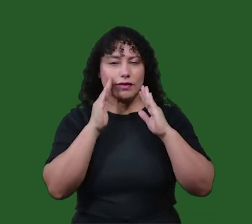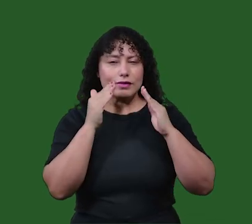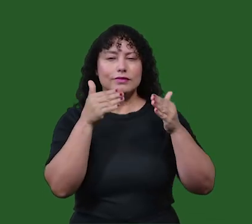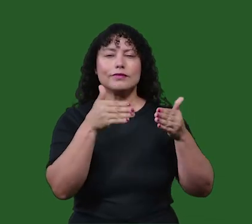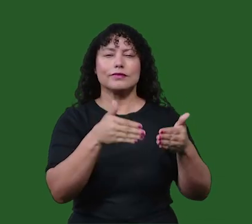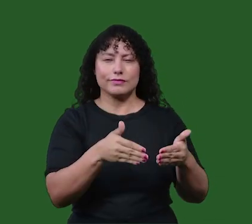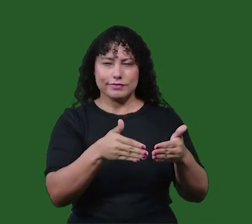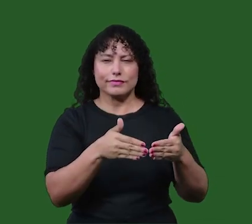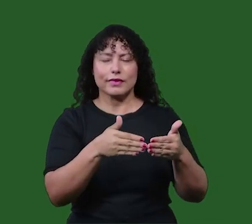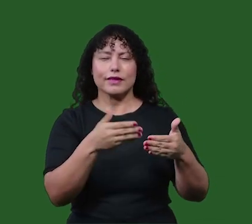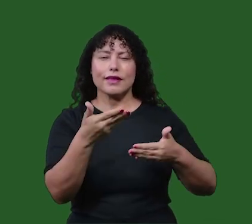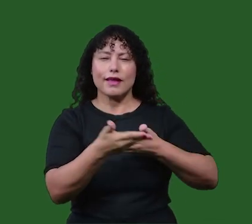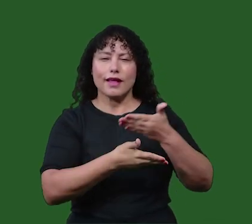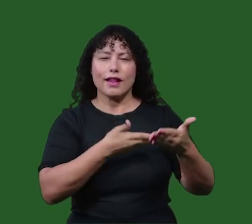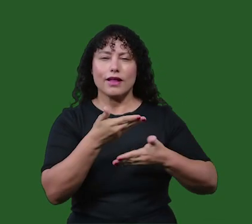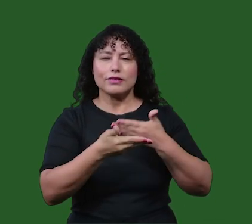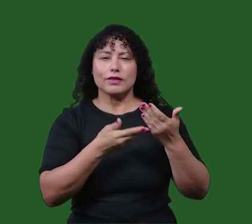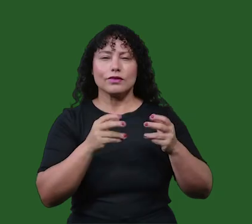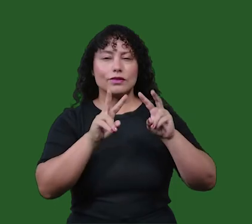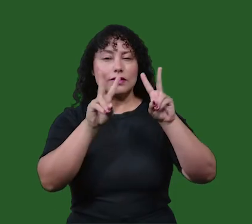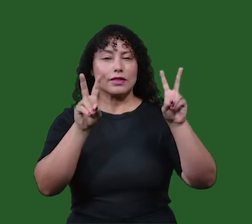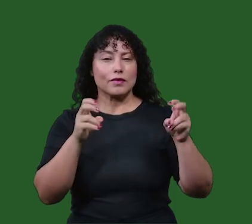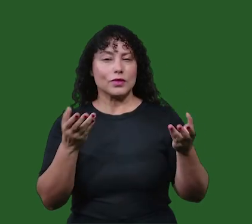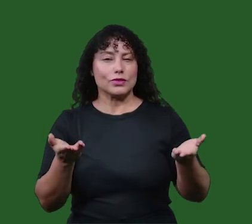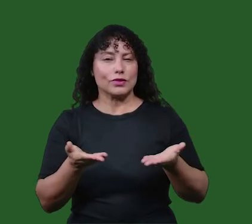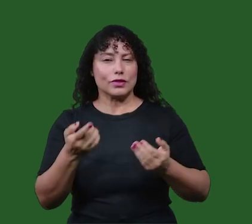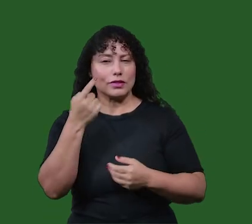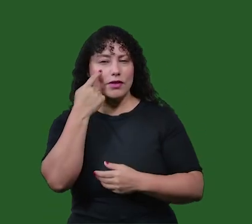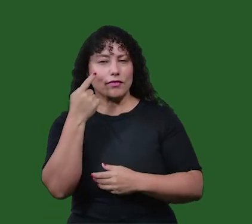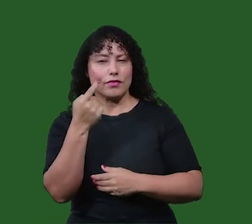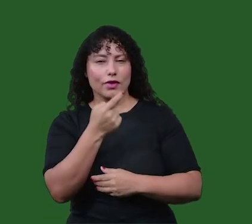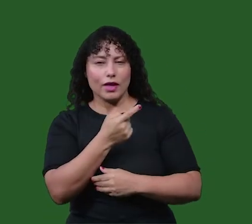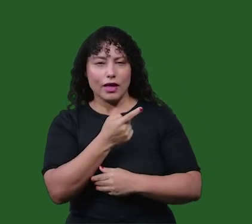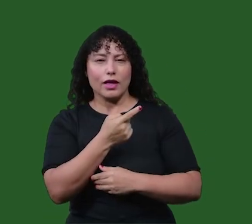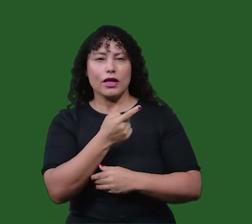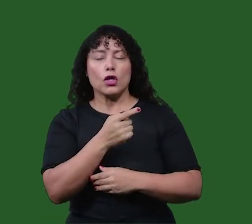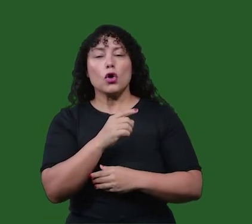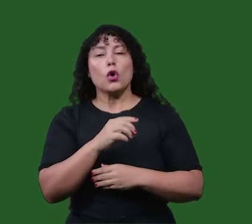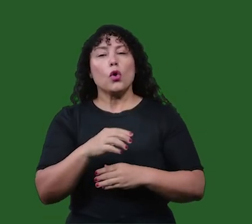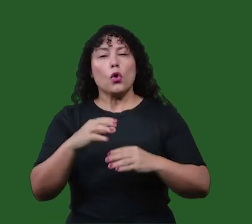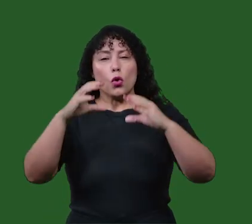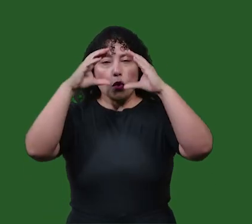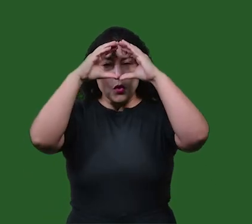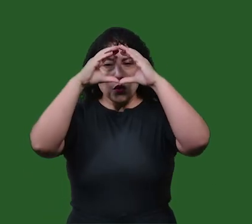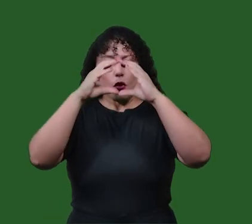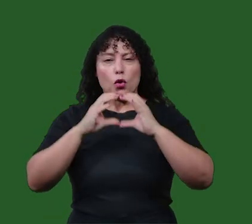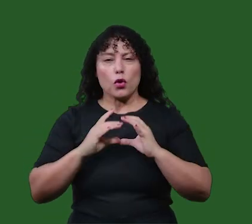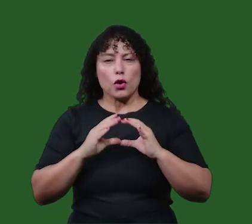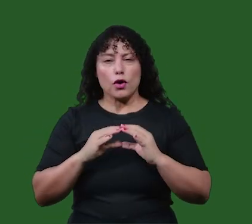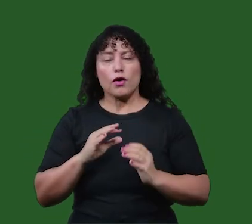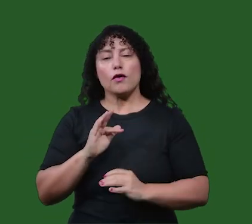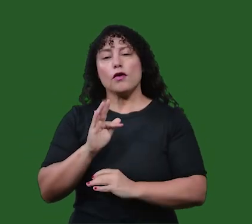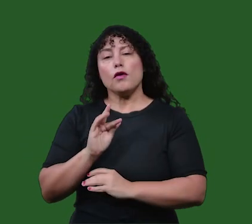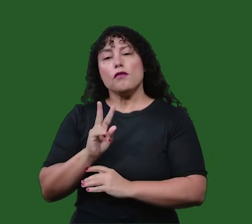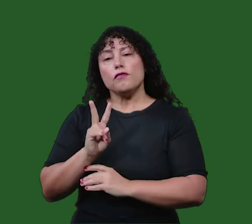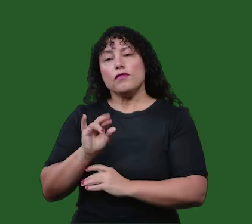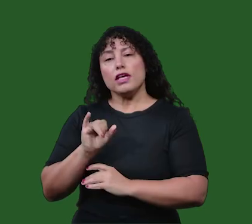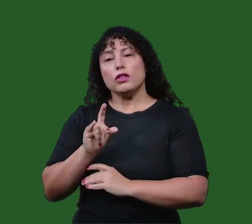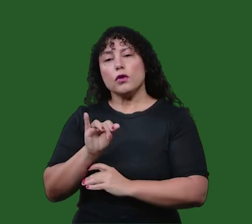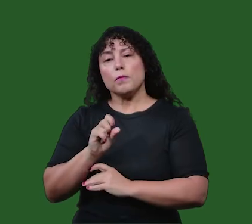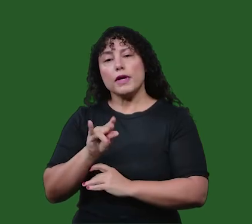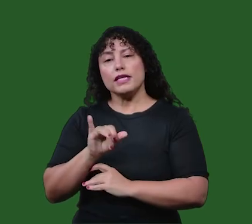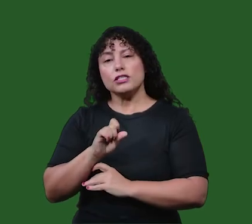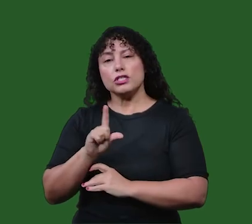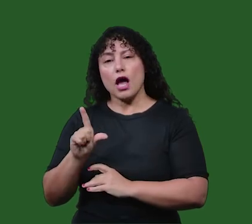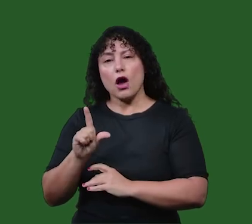2 especificamente que se correlacionam com o assunto de hoje. Então, vocês estão vendo aí o córtex pré-frontal